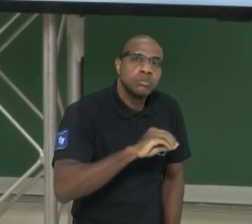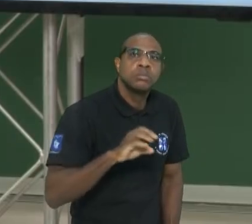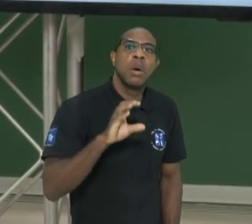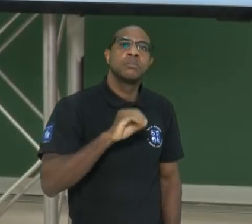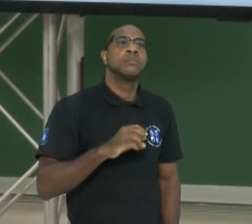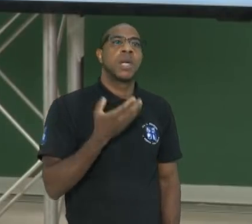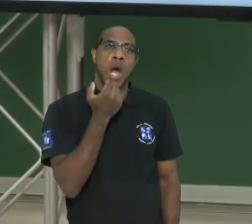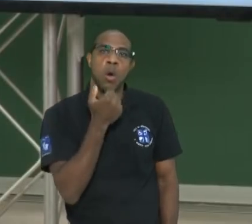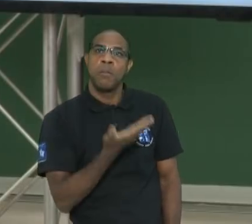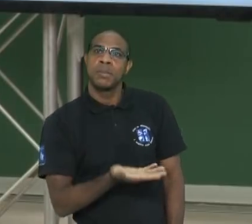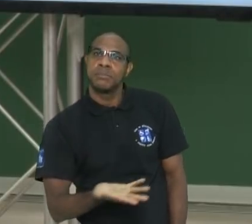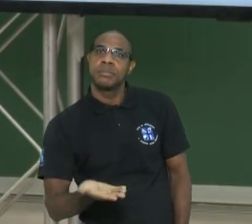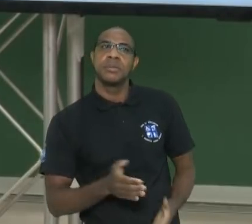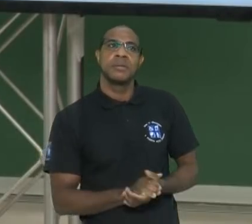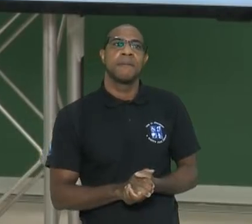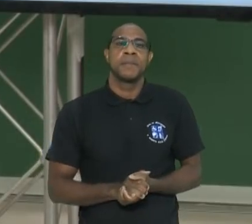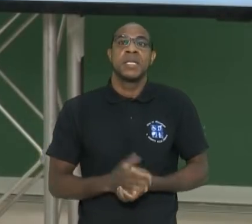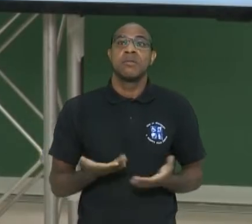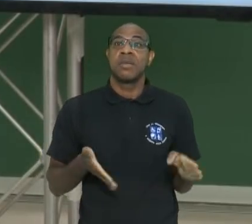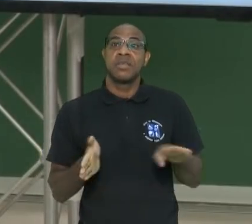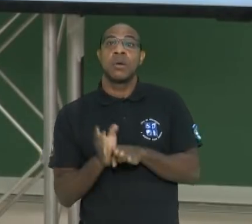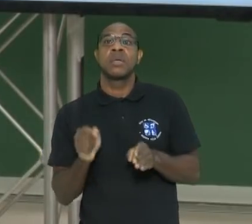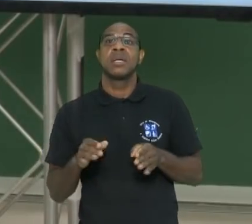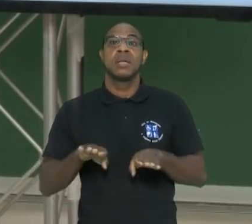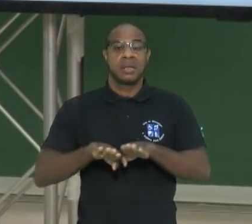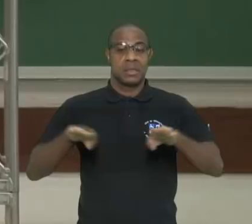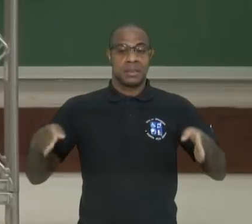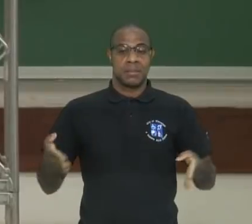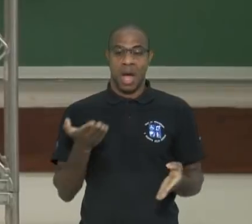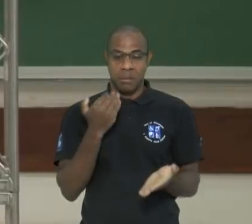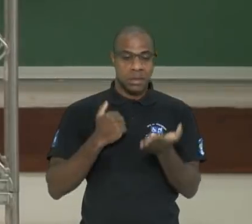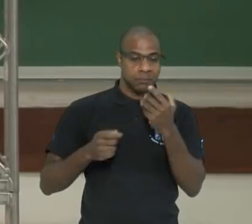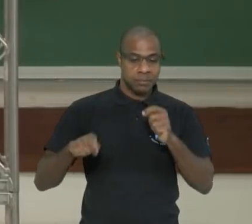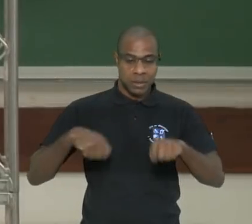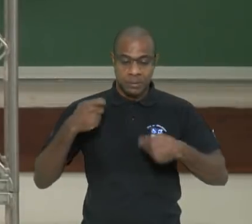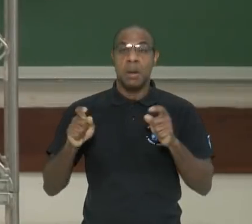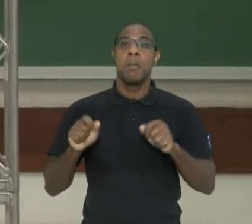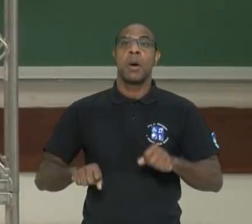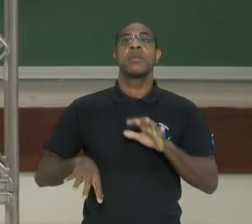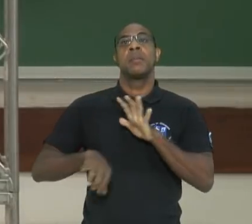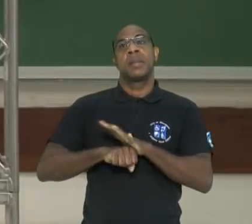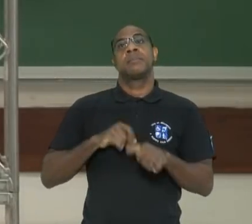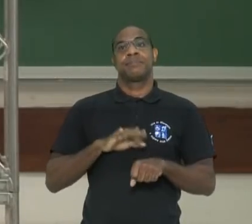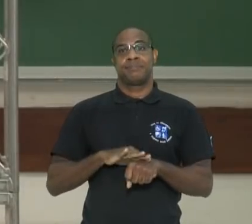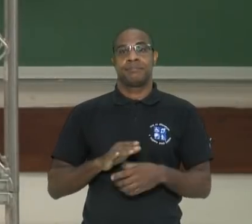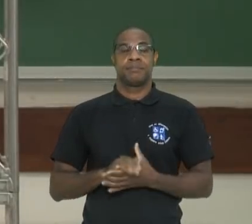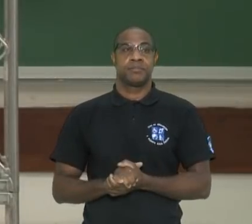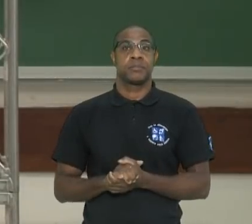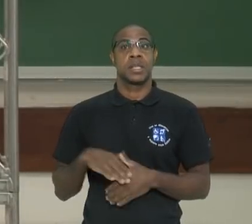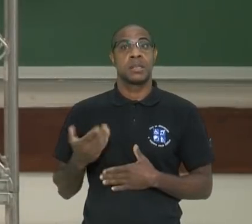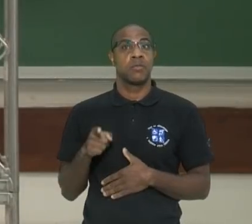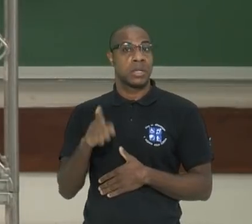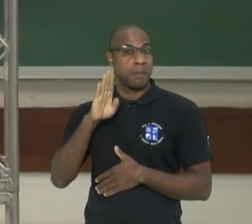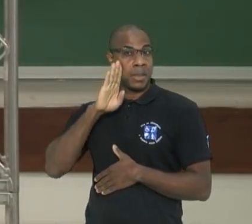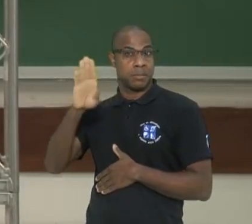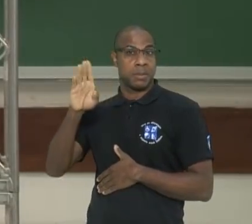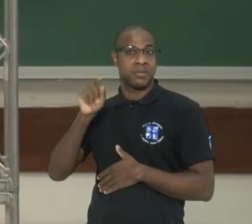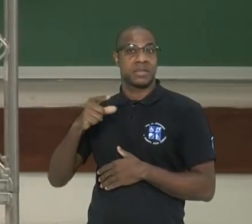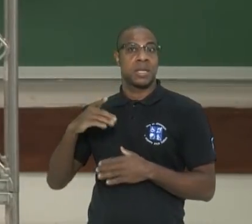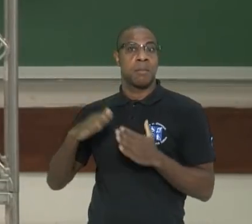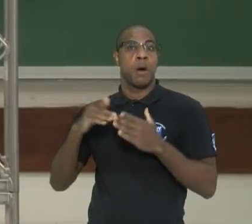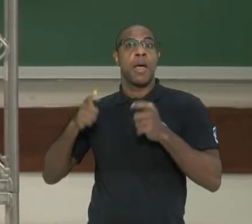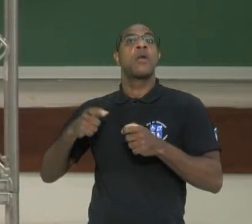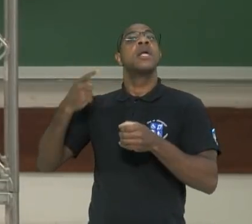contaminado, isso tudo vai chegar na nossa mesa e a gente pode se contaminar. Então, principalmente você que mora aí no